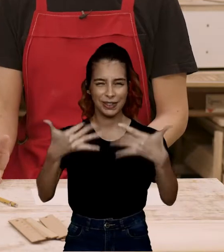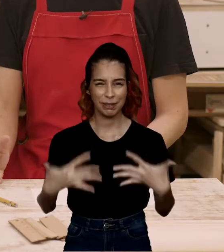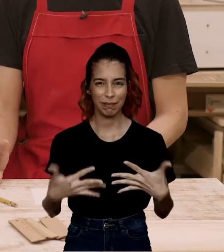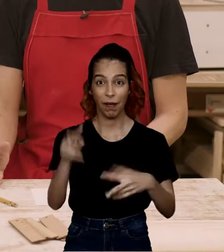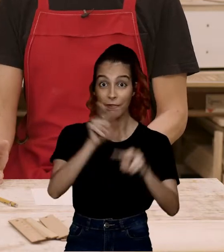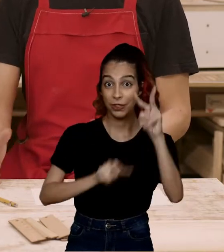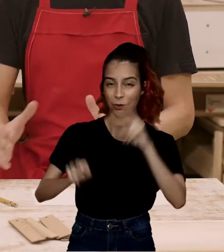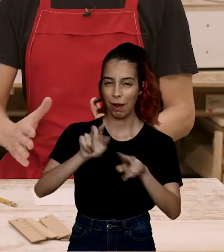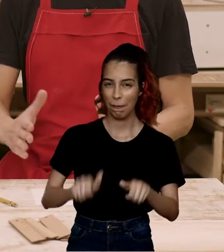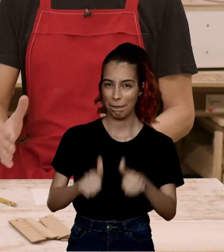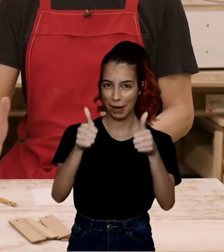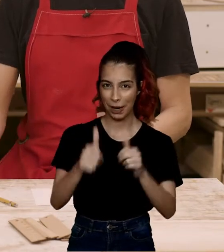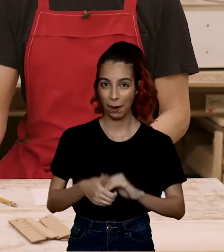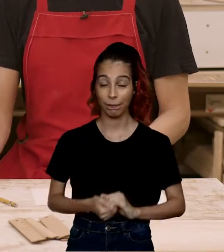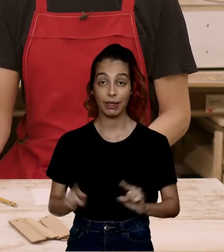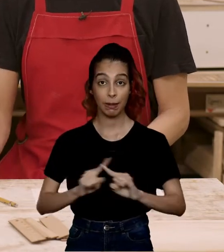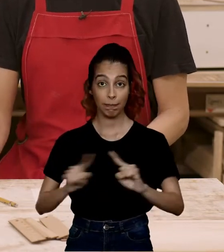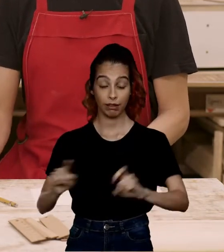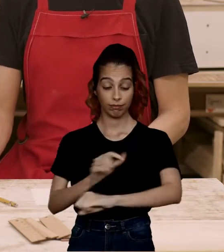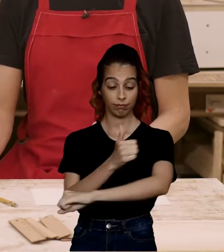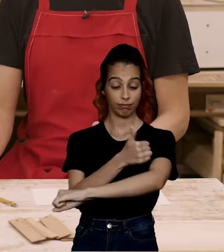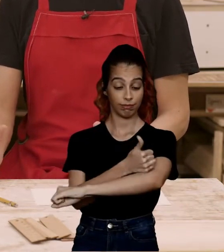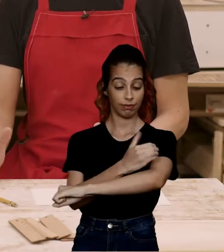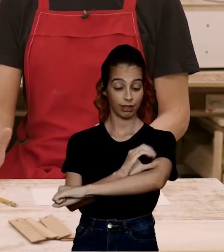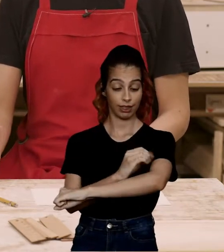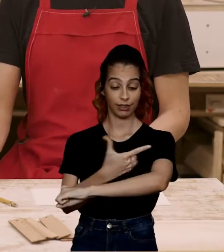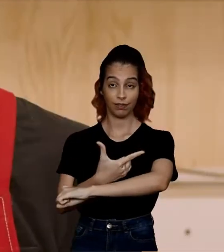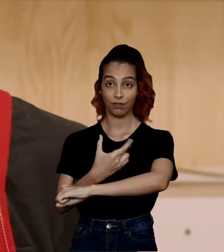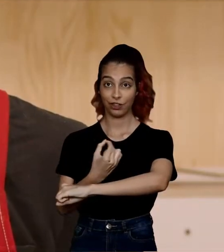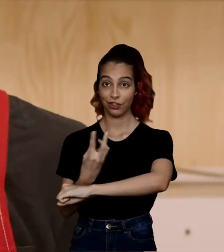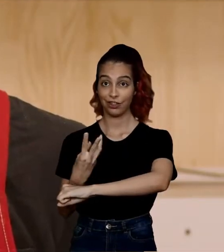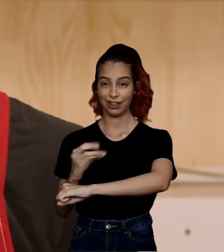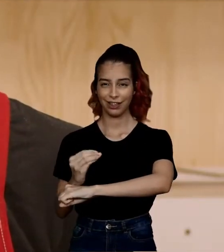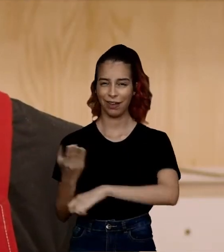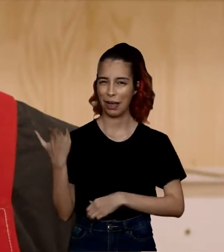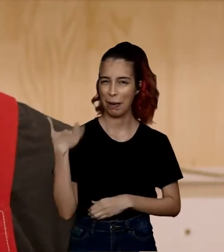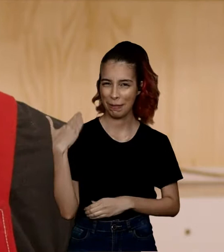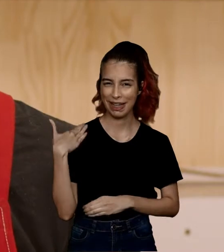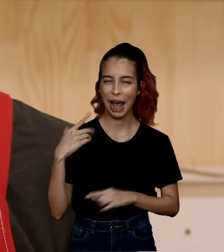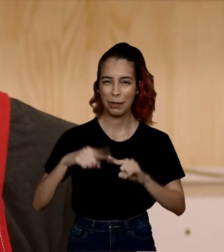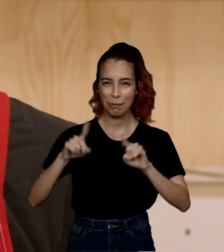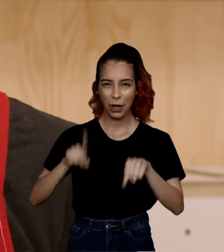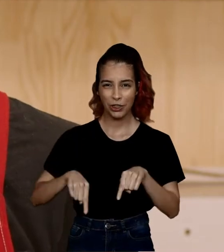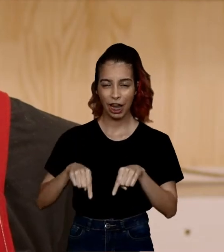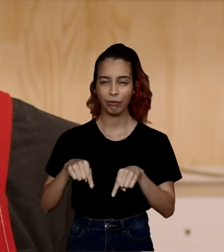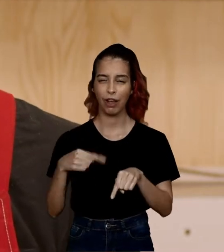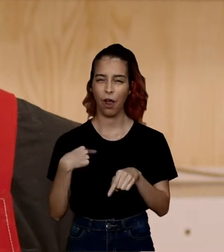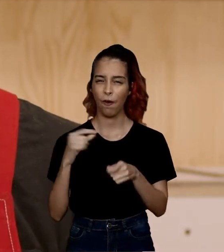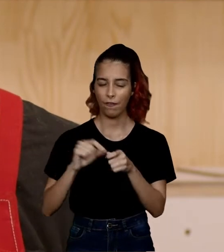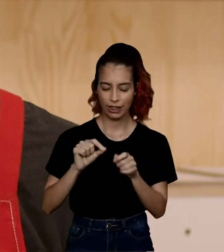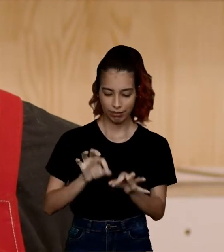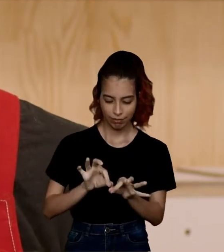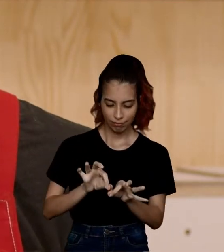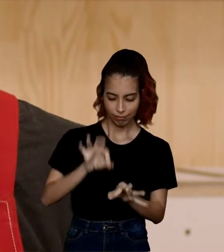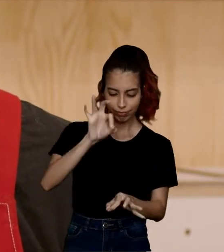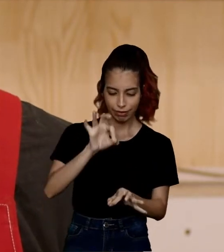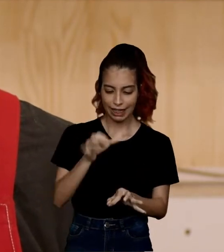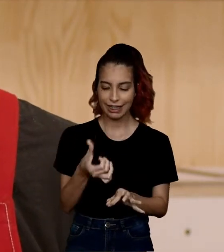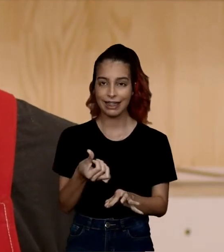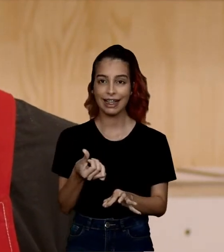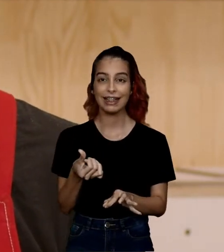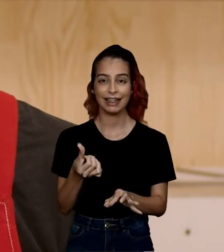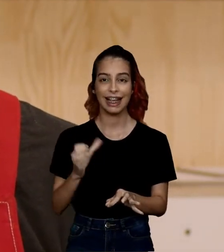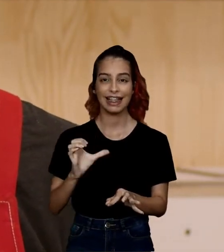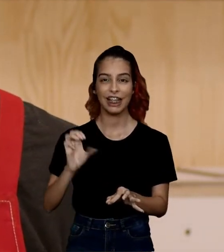melhor depois, mas a gente vai trabalhar a partir dessas 3 medidas. Eu mesmo vou ter que revisar o meu projeto agora. Eu tinha feito uma medida